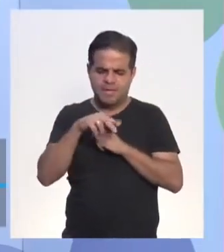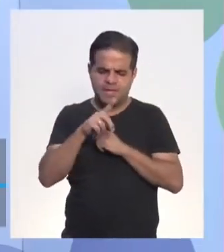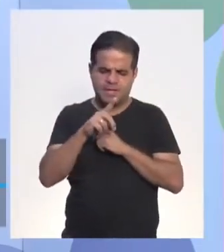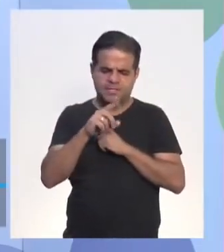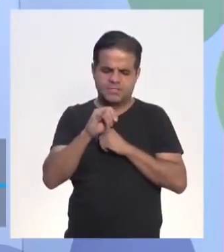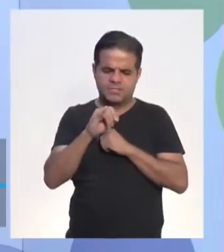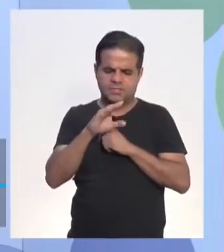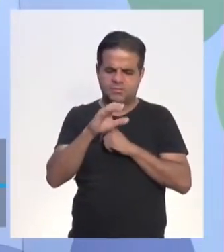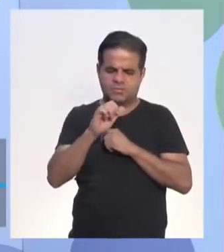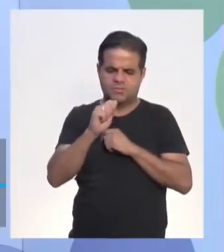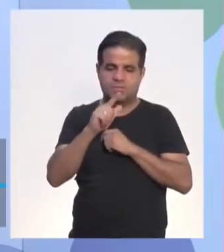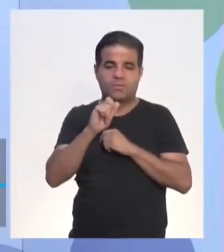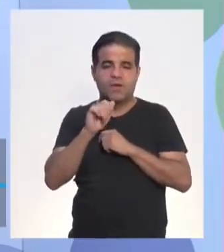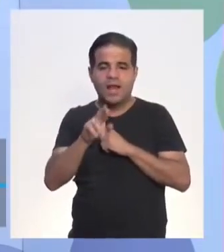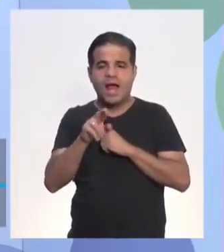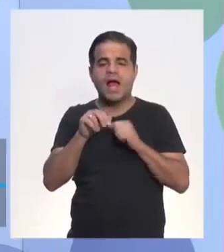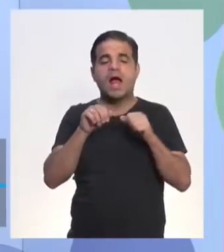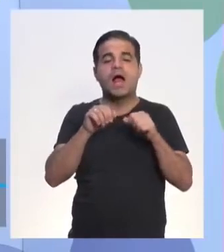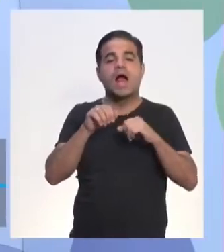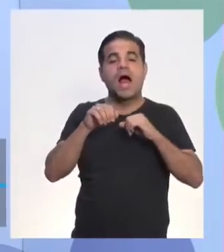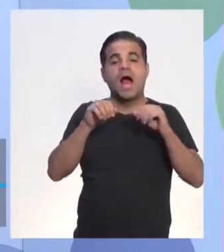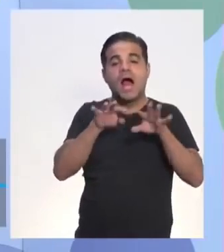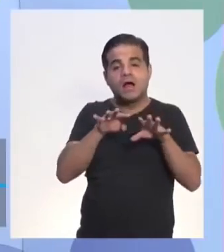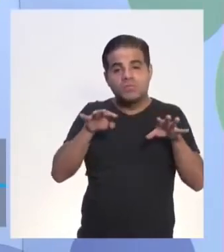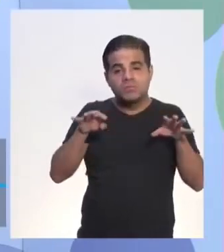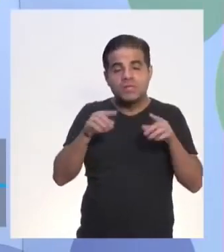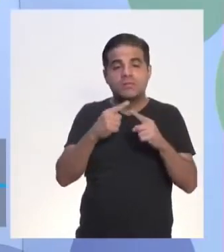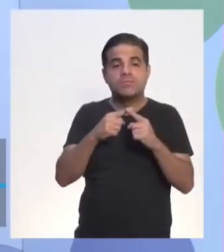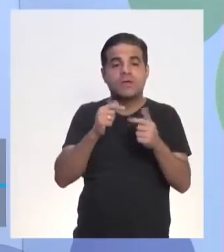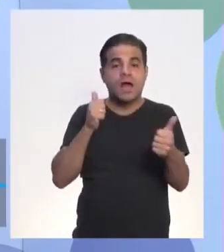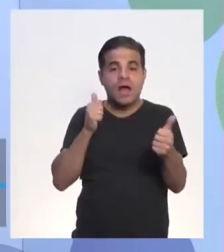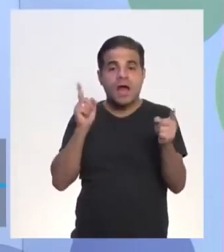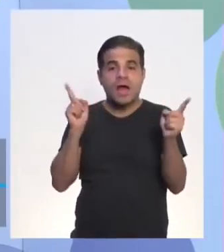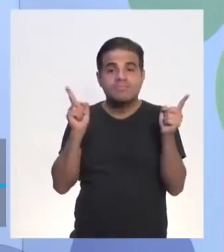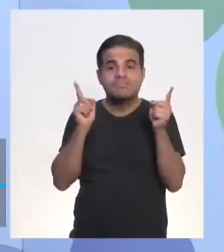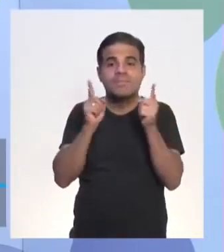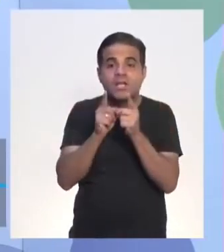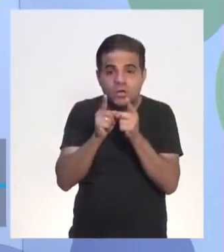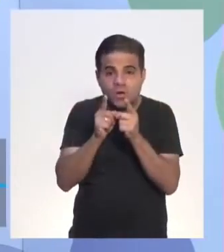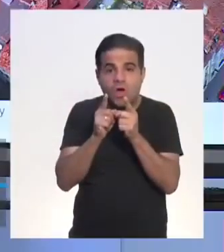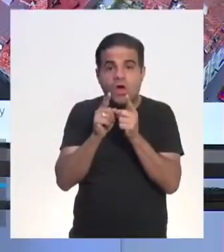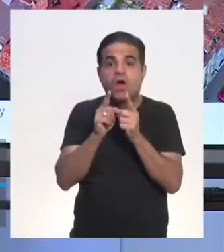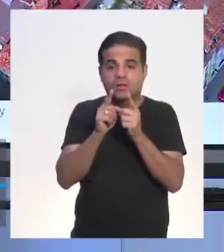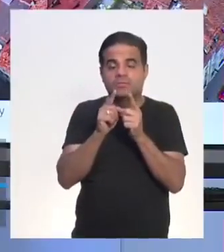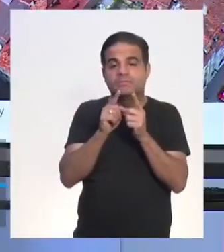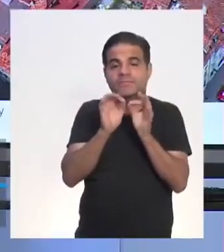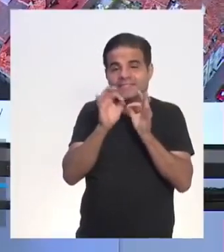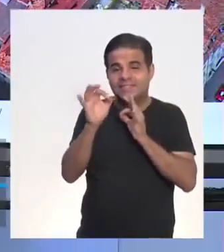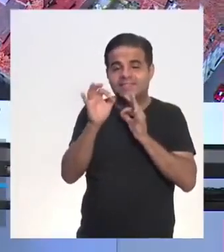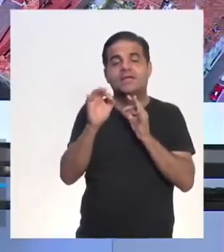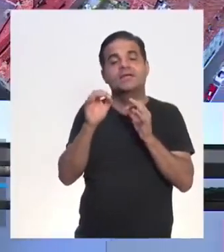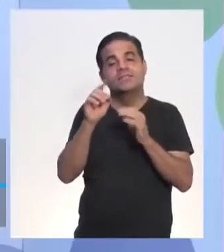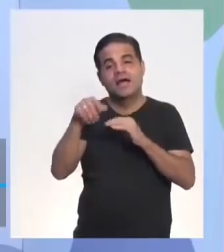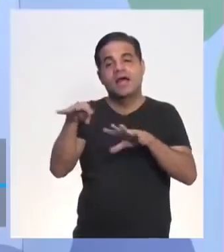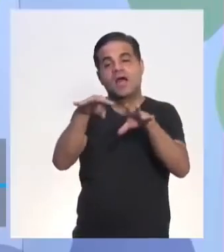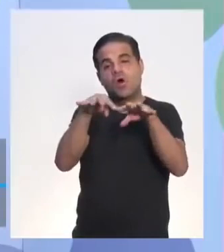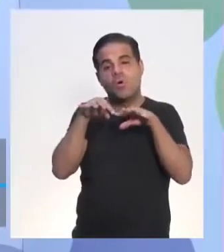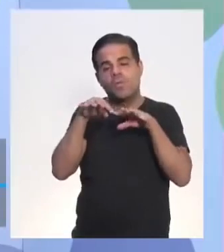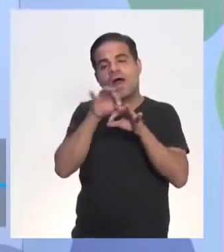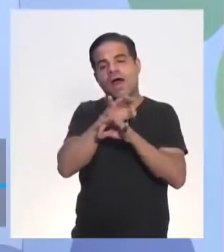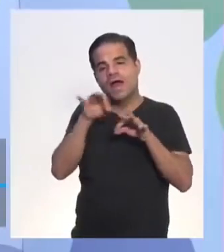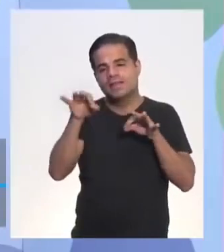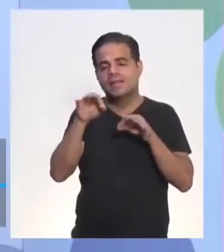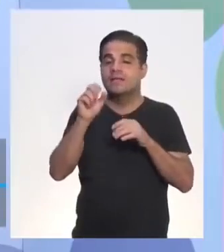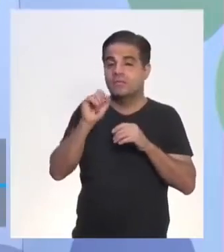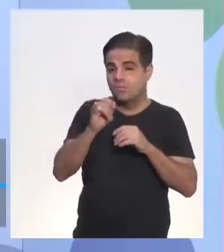não sei. Não? Não. Porque a menor distância entre dois pontos é uma reta. Perfeito. Então, qual que é a ideia? Quando